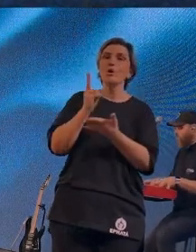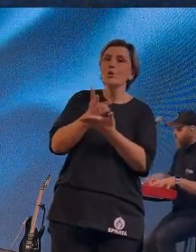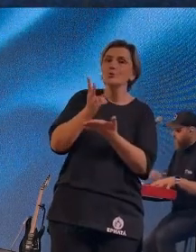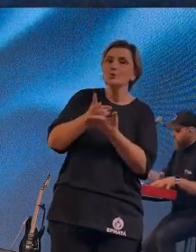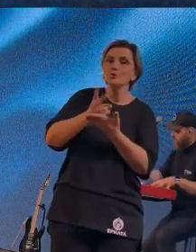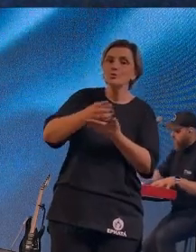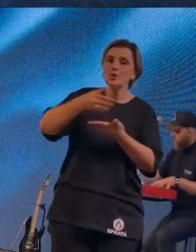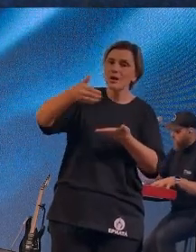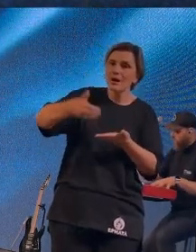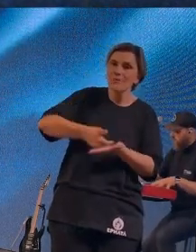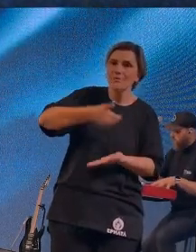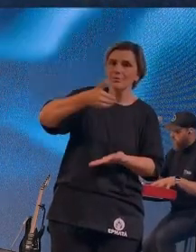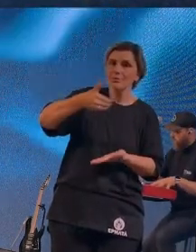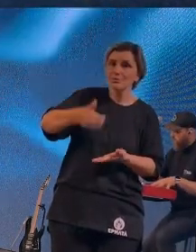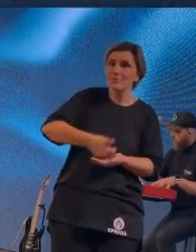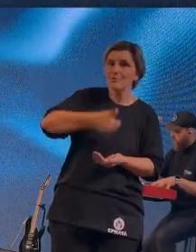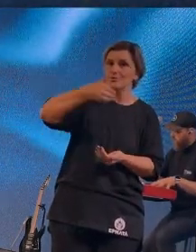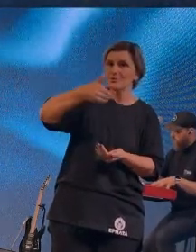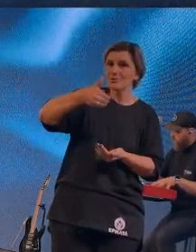cavando.